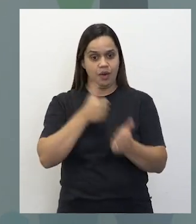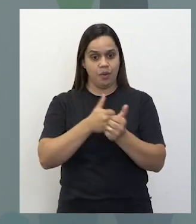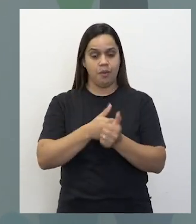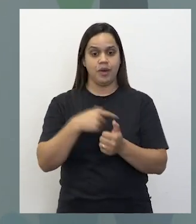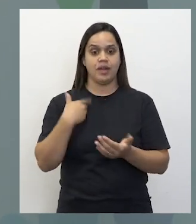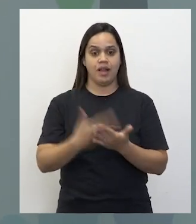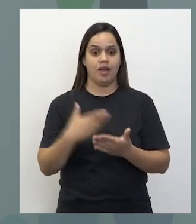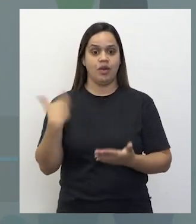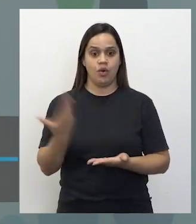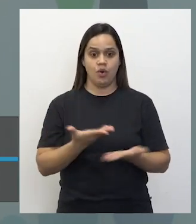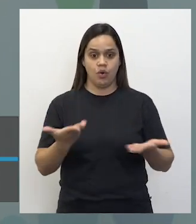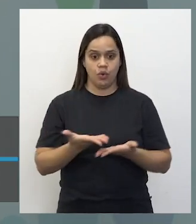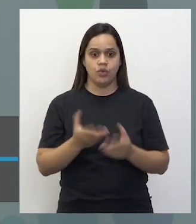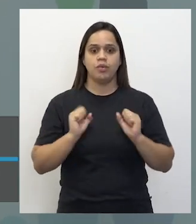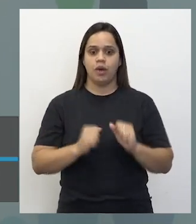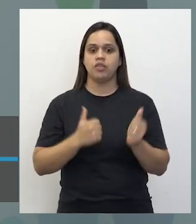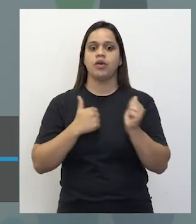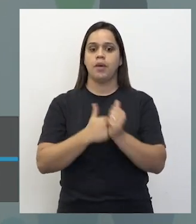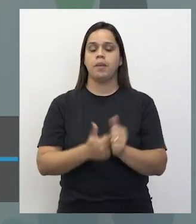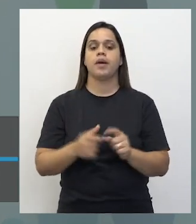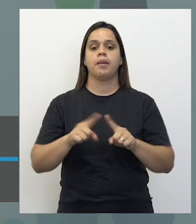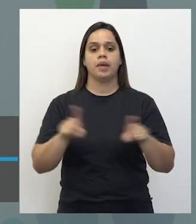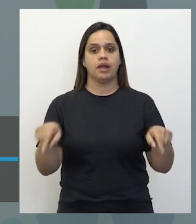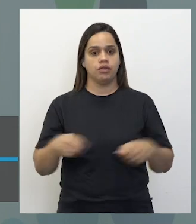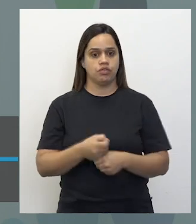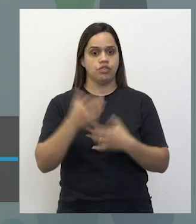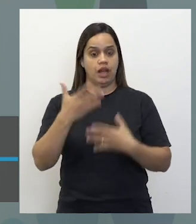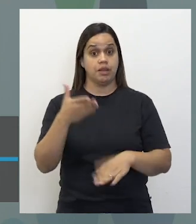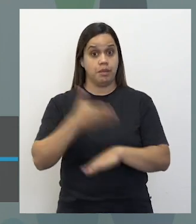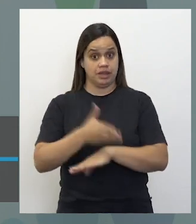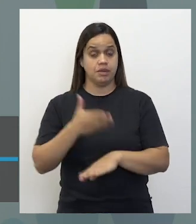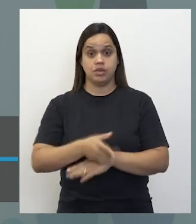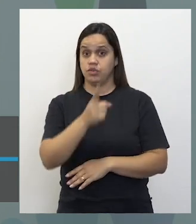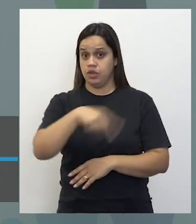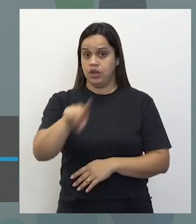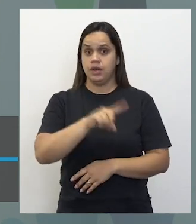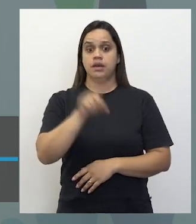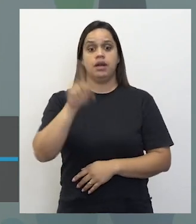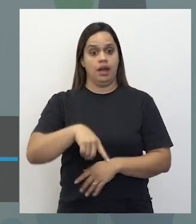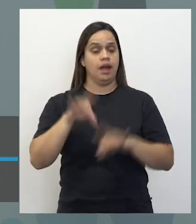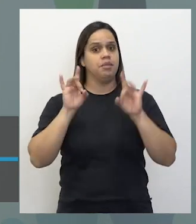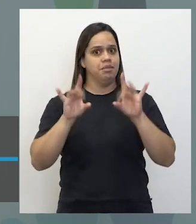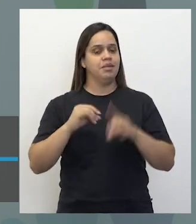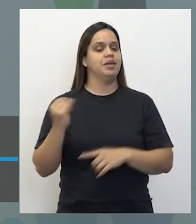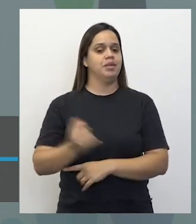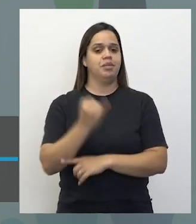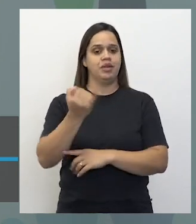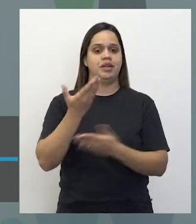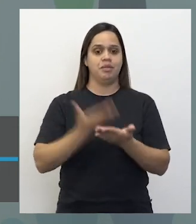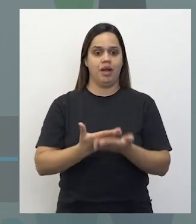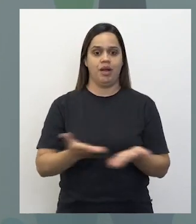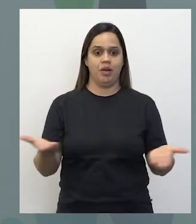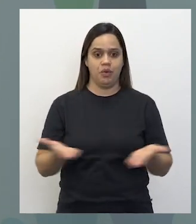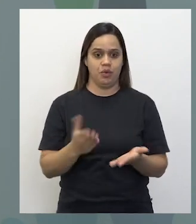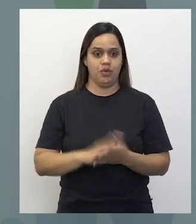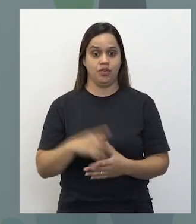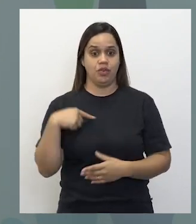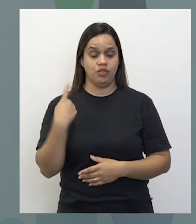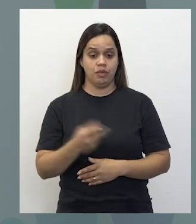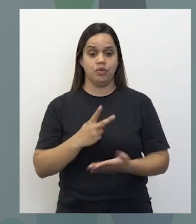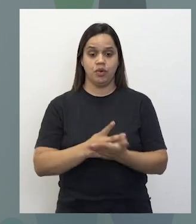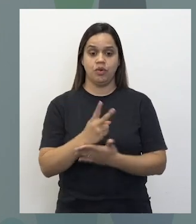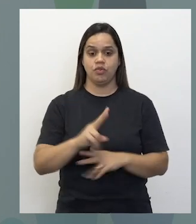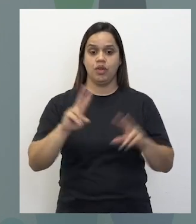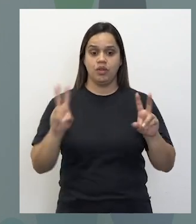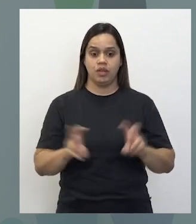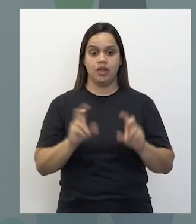gente. Vocês podem acompanhar pelo chat aí, a participação de vocês vai ser muito importante para essa aula. E nós vamos